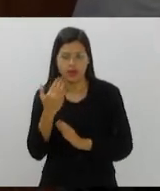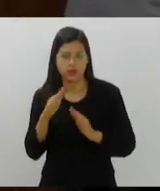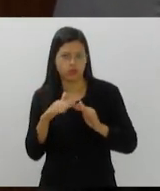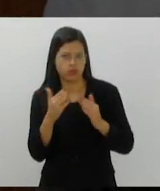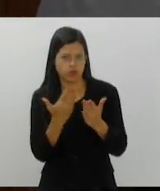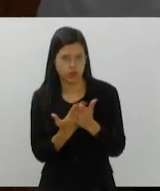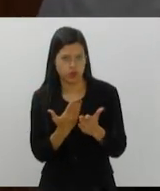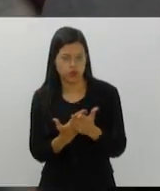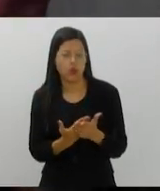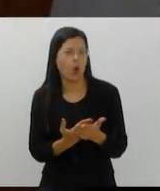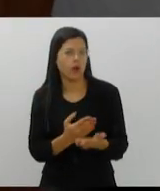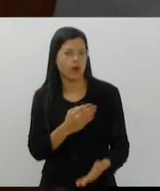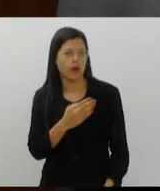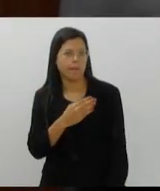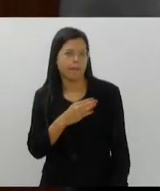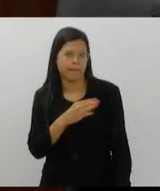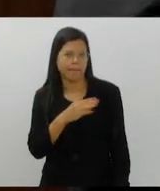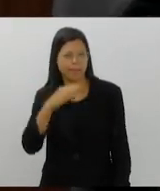militares.